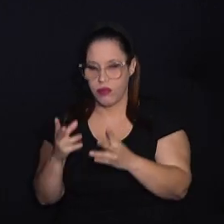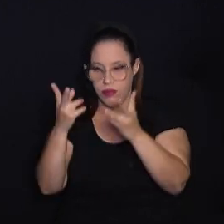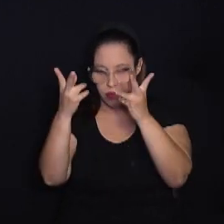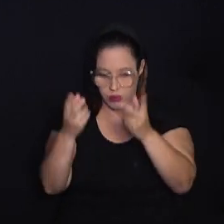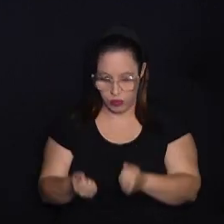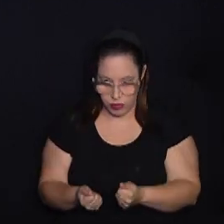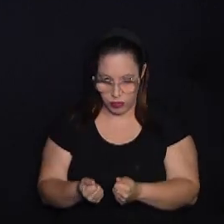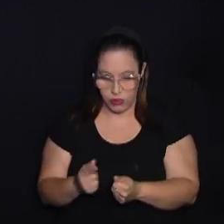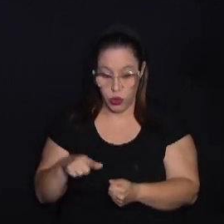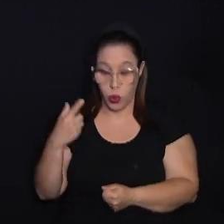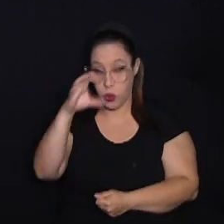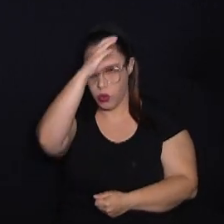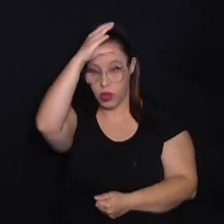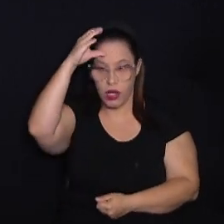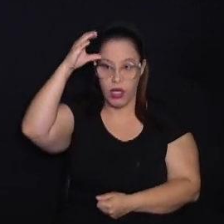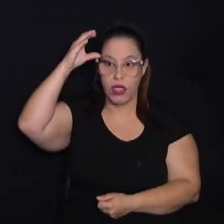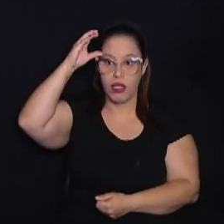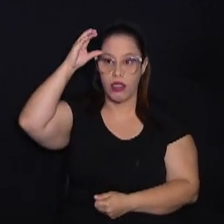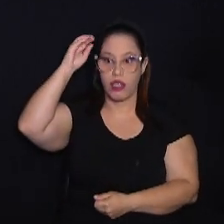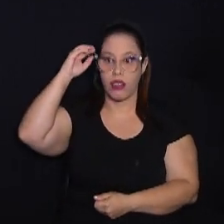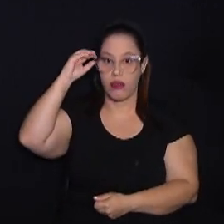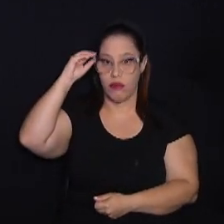inclusive outros clientes.